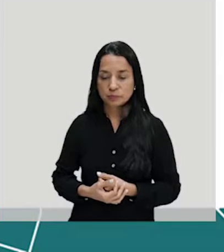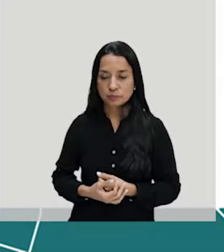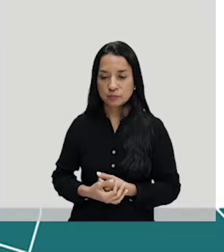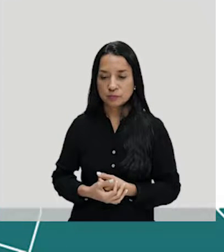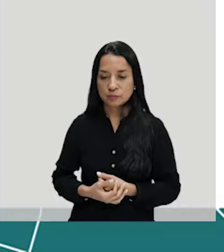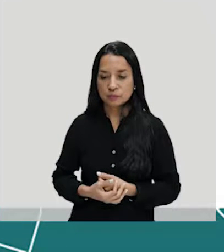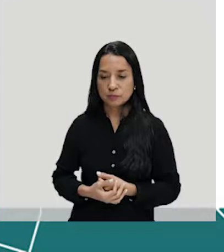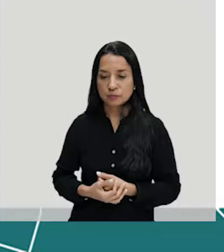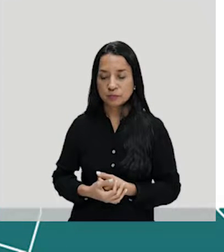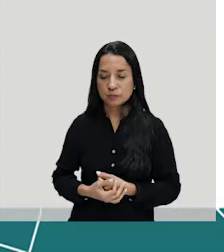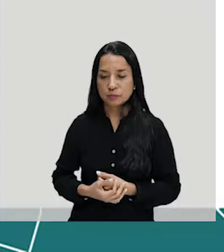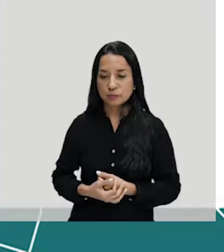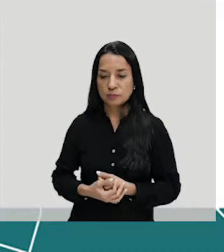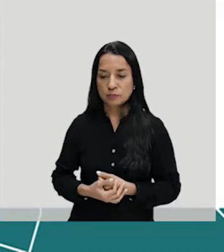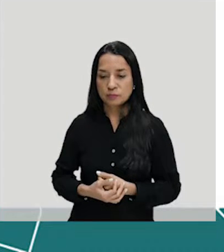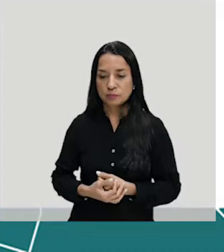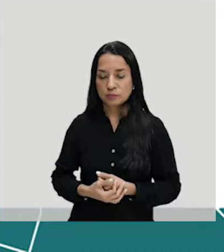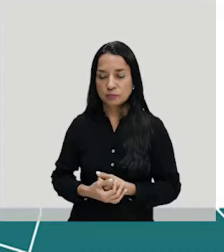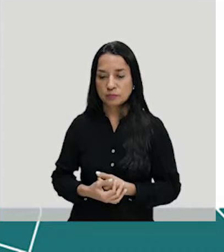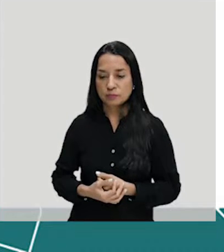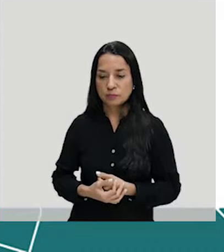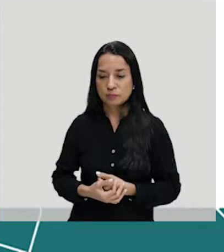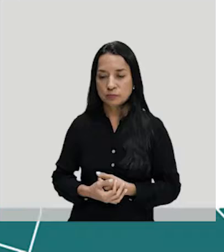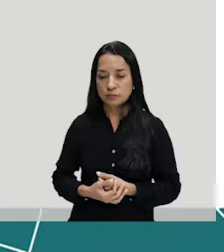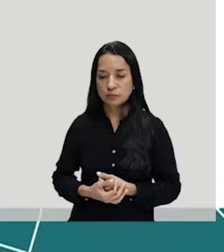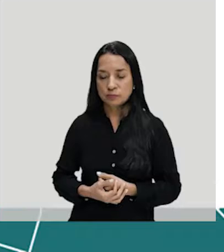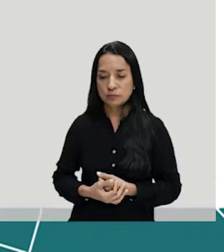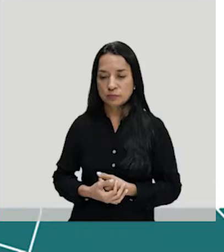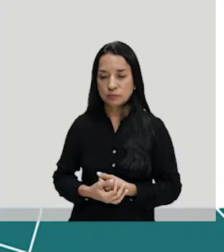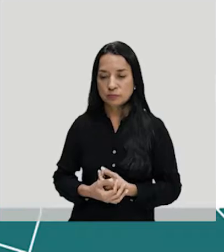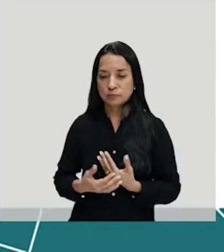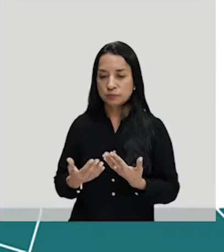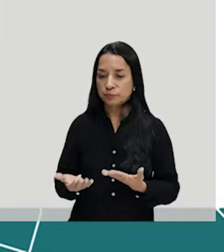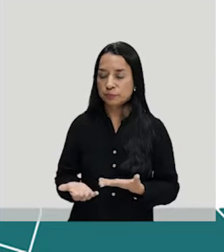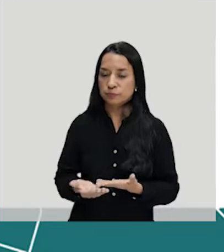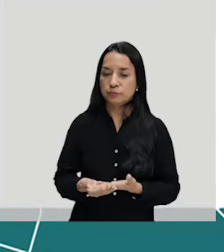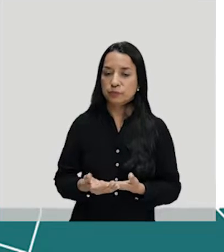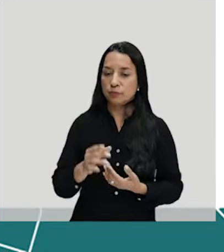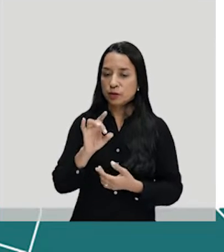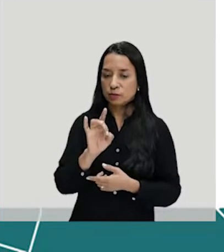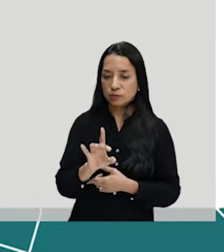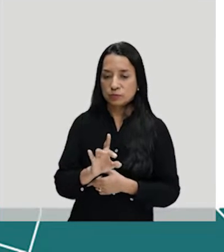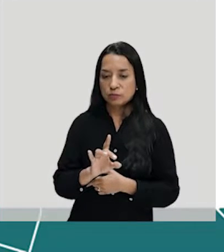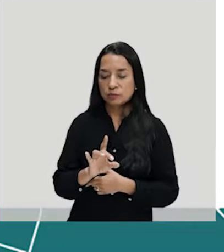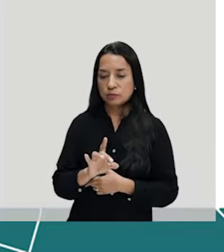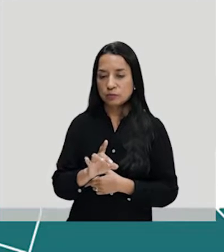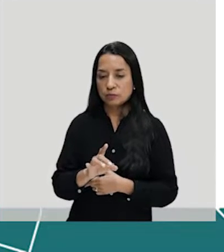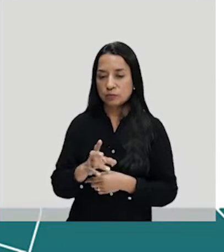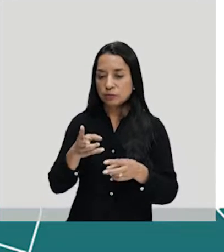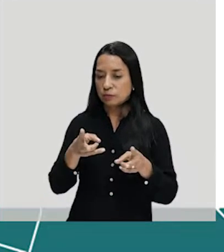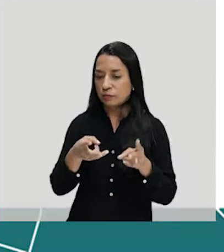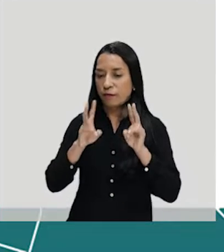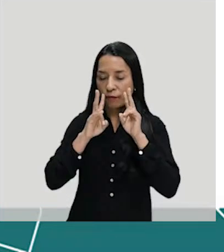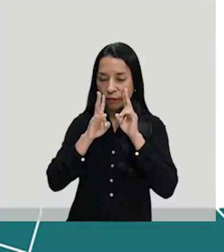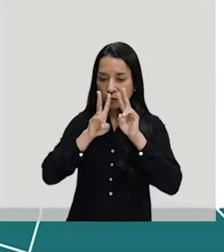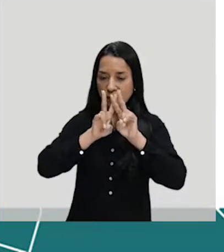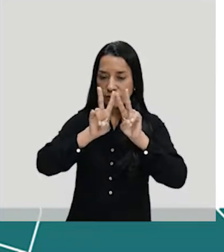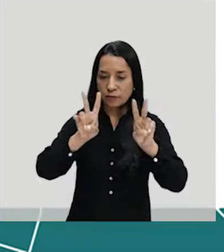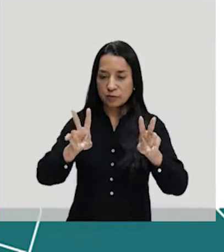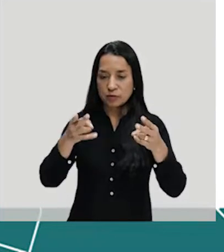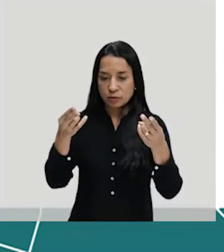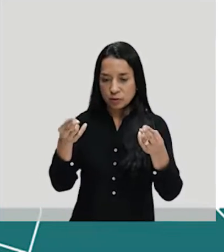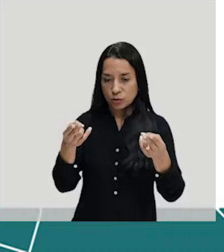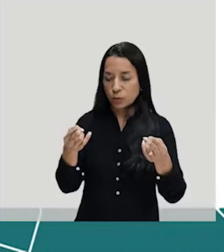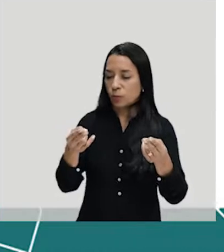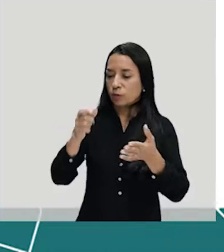conjunto formado pelos elementos x né tal que X é inteiro Epa então só para que você enxergue a mesma